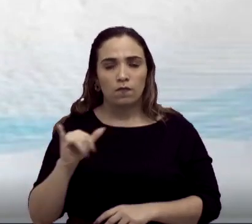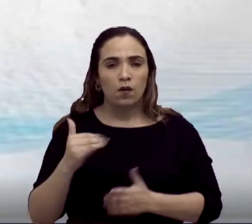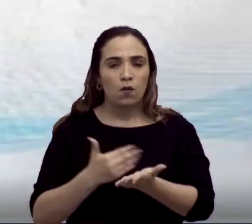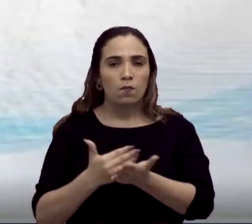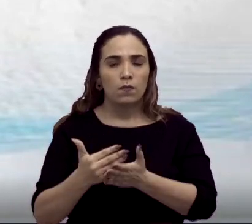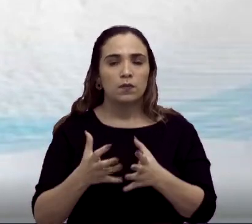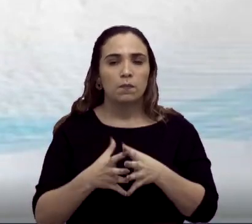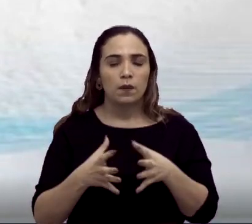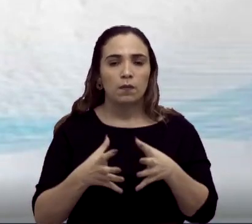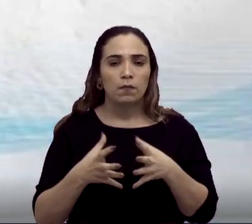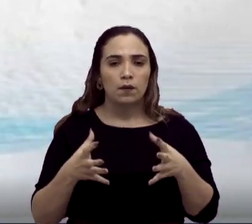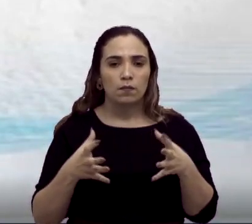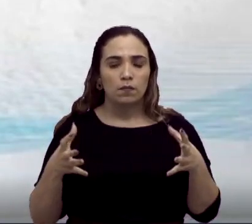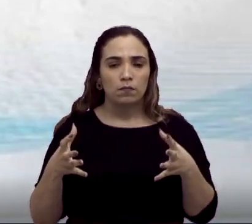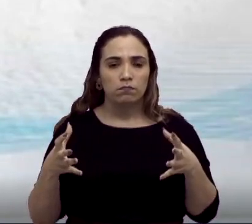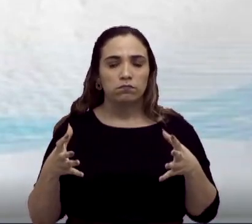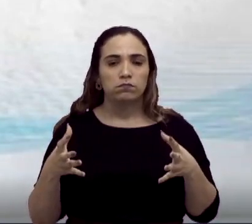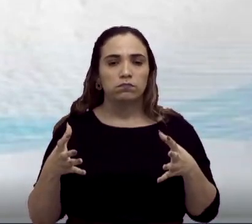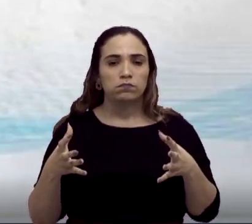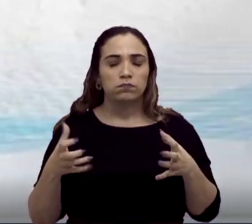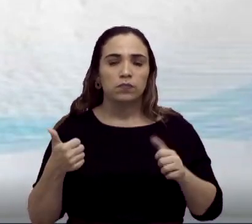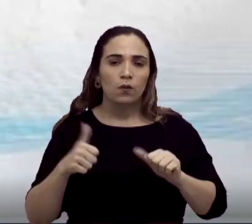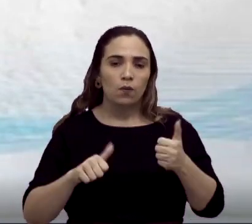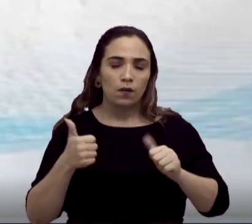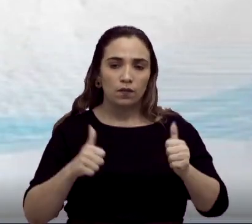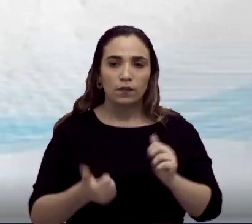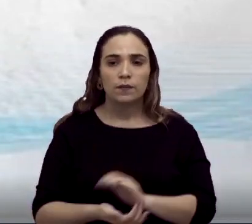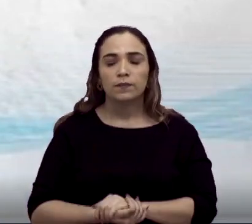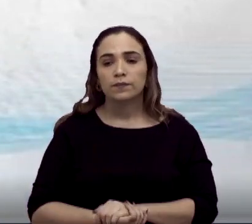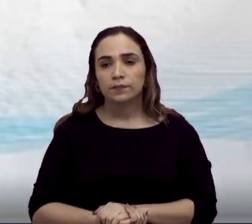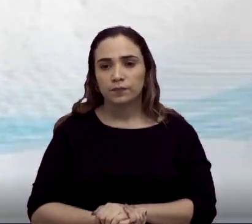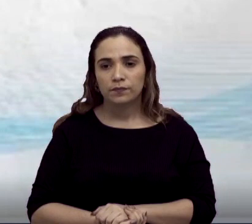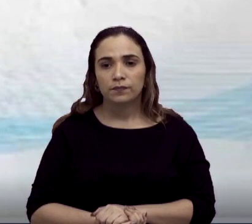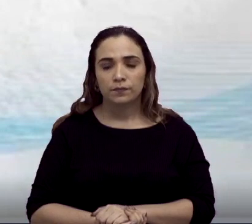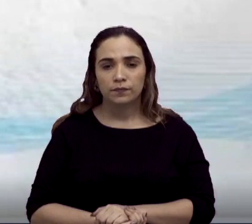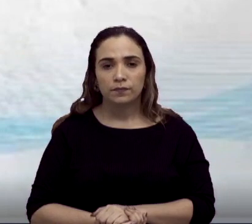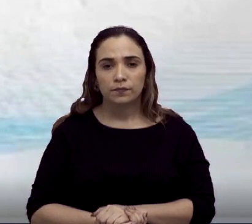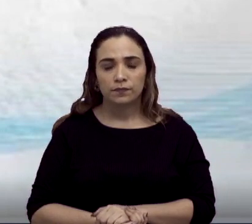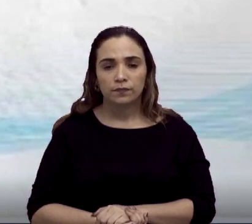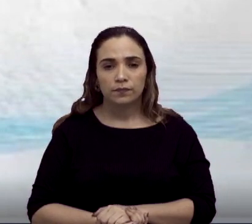de forma qualificada e consciente, como eu falei.